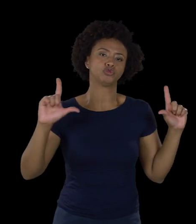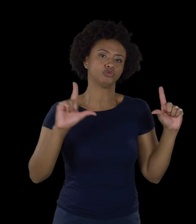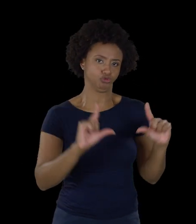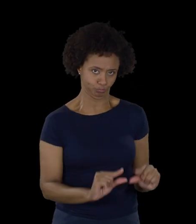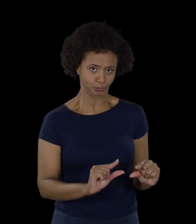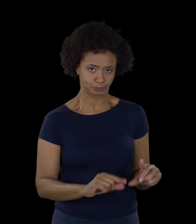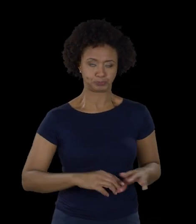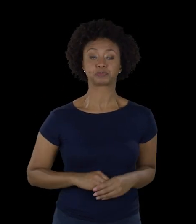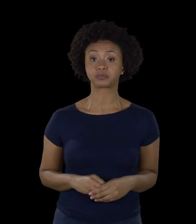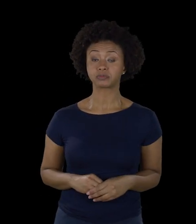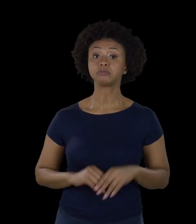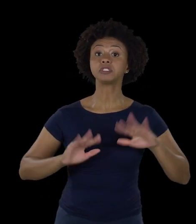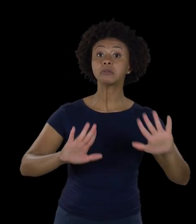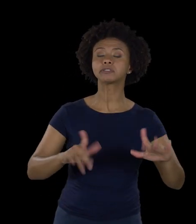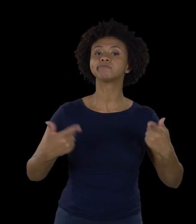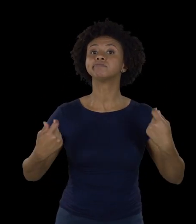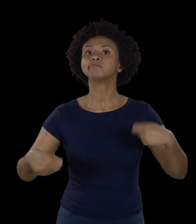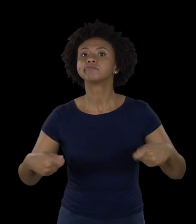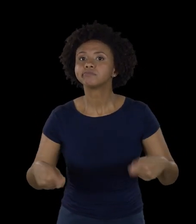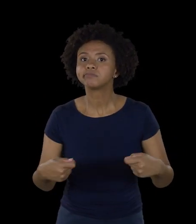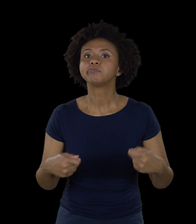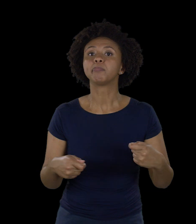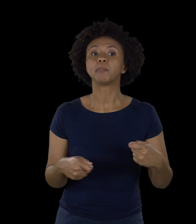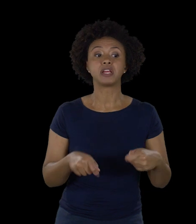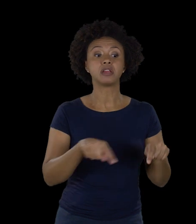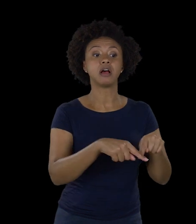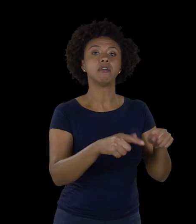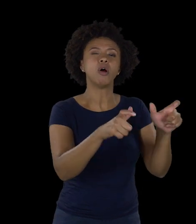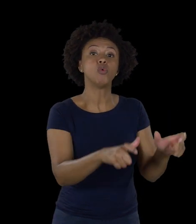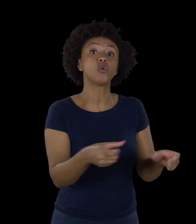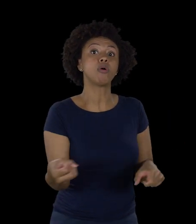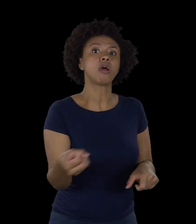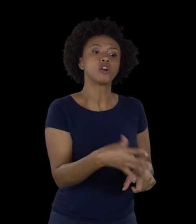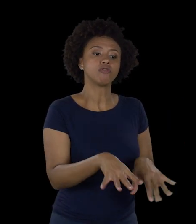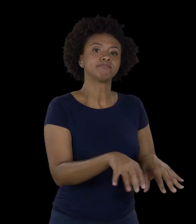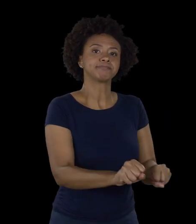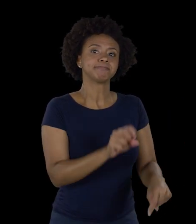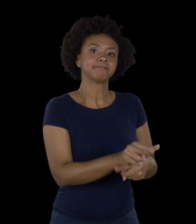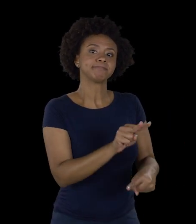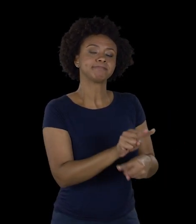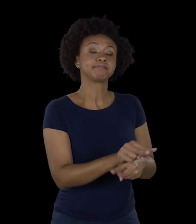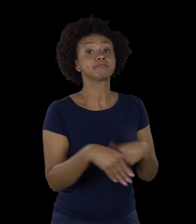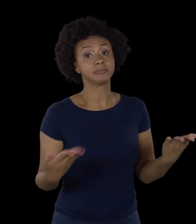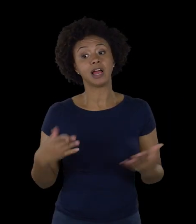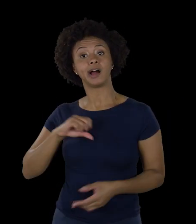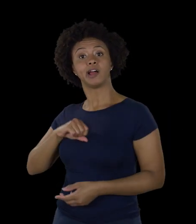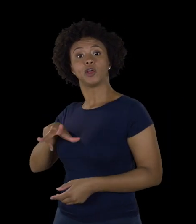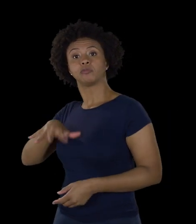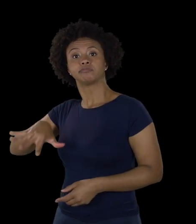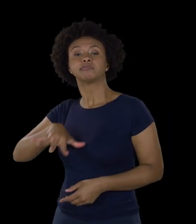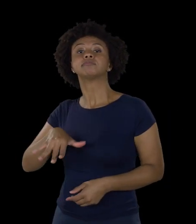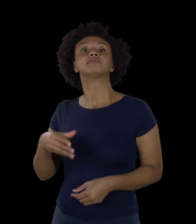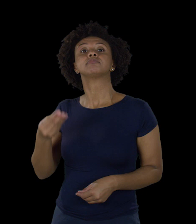Mas, além dessa atividade, era preciso administrar e proteger o novo território. A corte portuguesa, então, opta pela instalação de